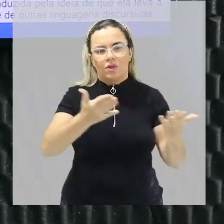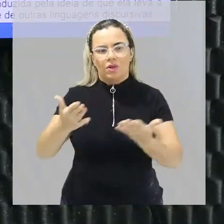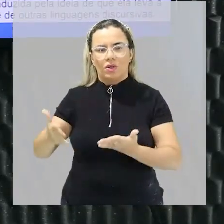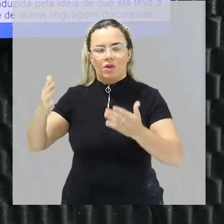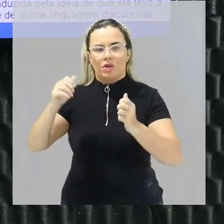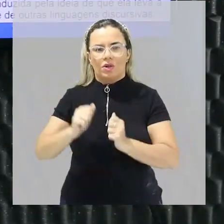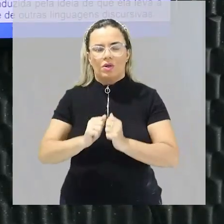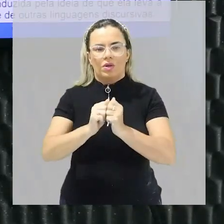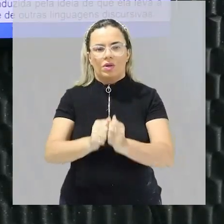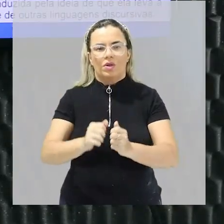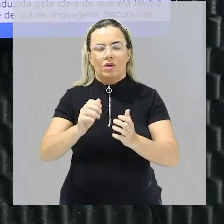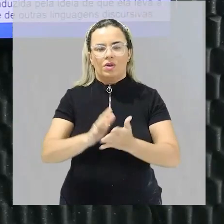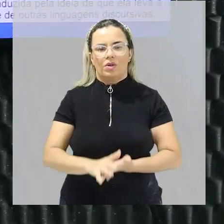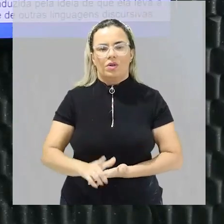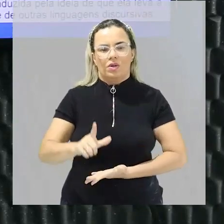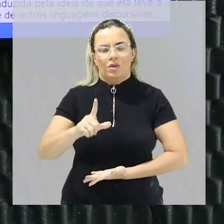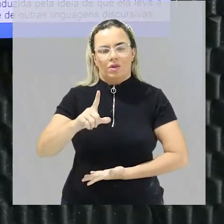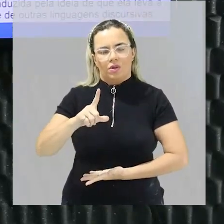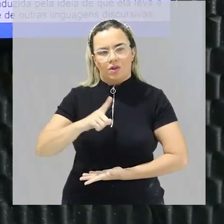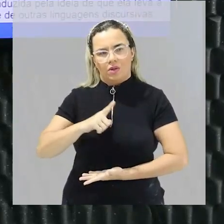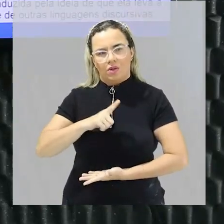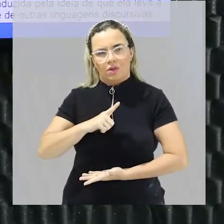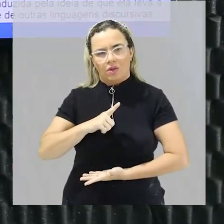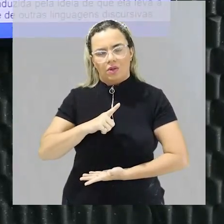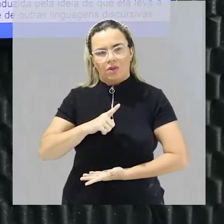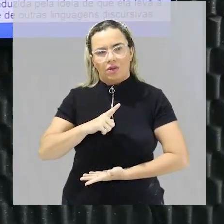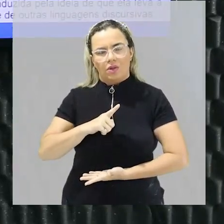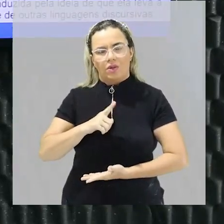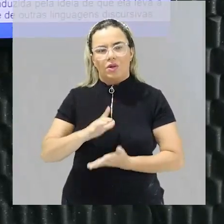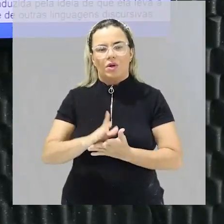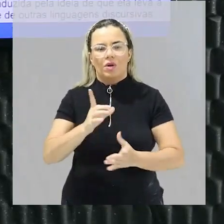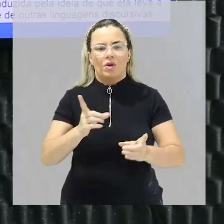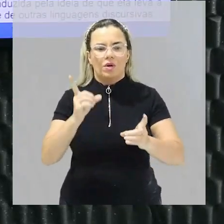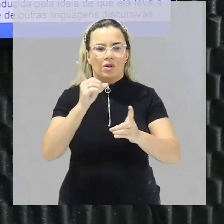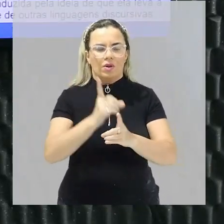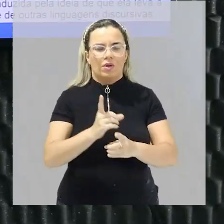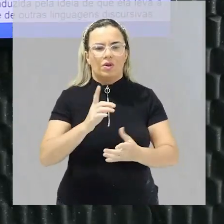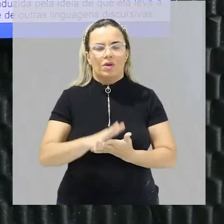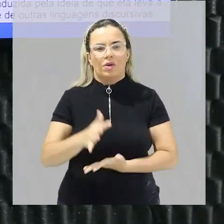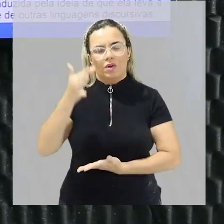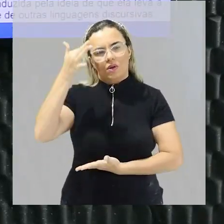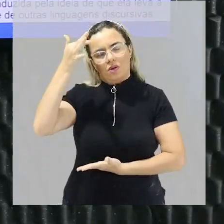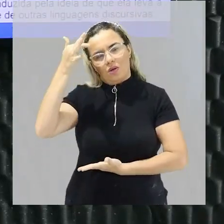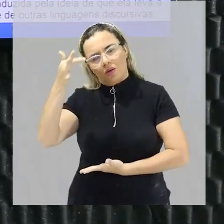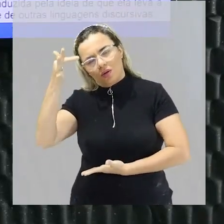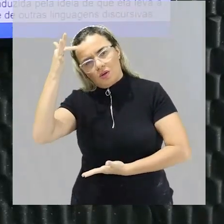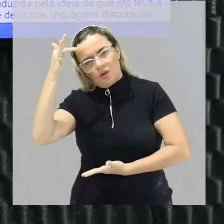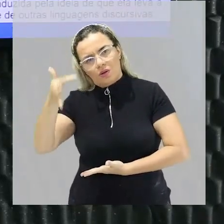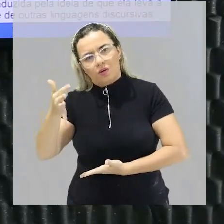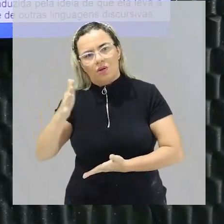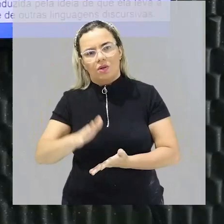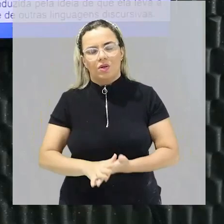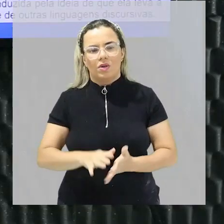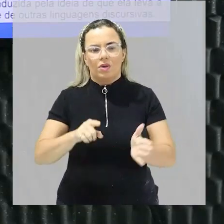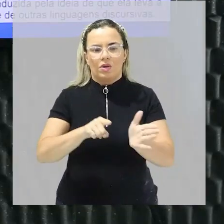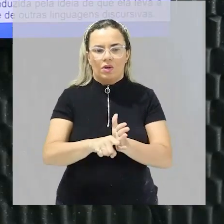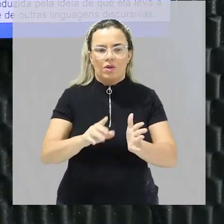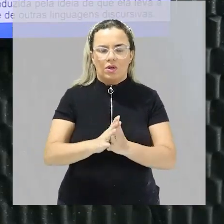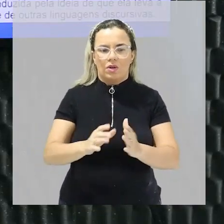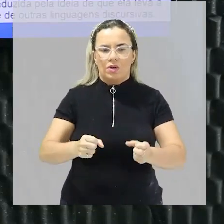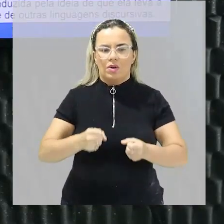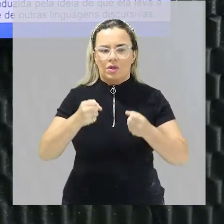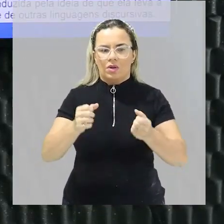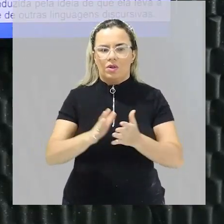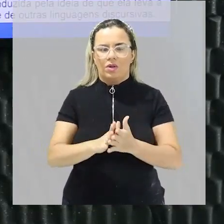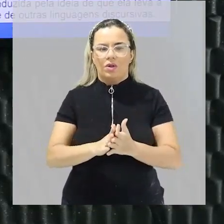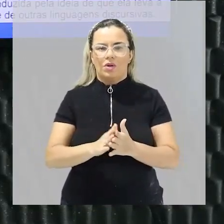conosco, a terem, né, muito mais ali encontros com a filosofia com as questões e com aquilo que nós podemos proporcionar a